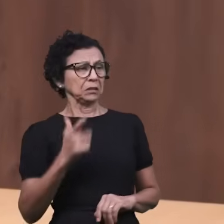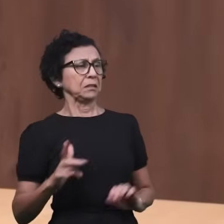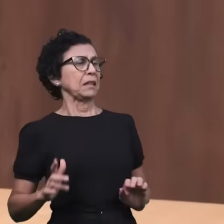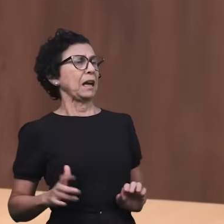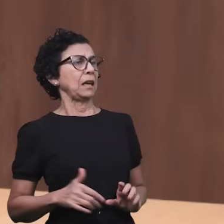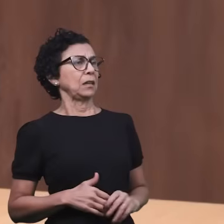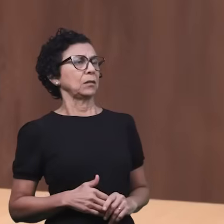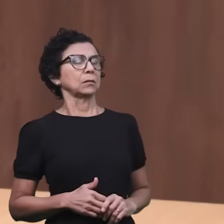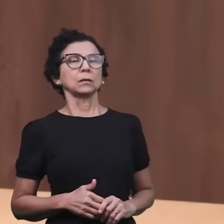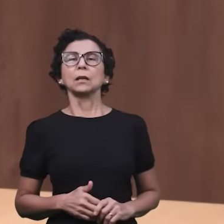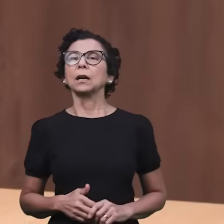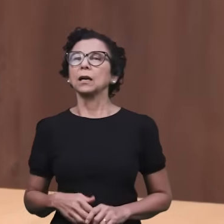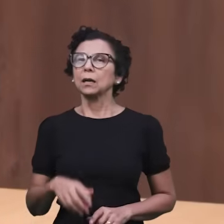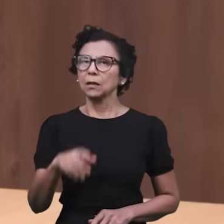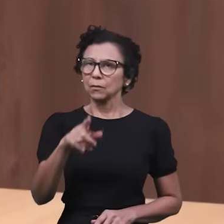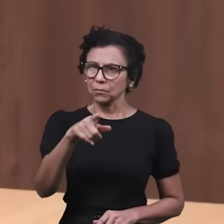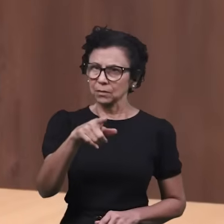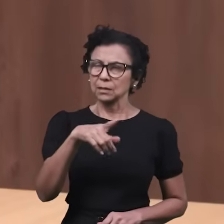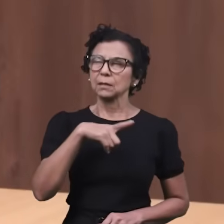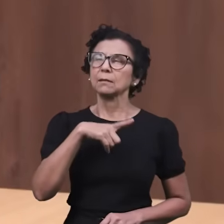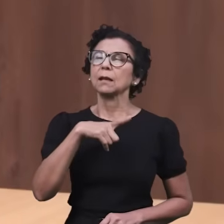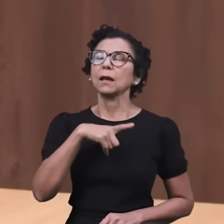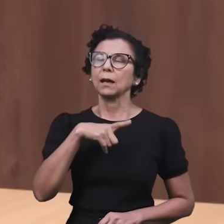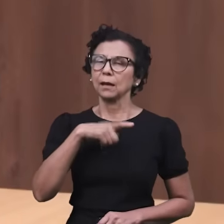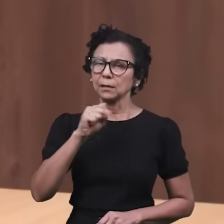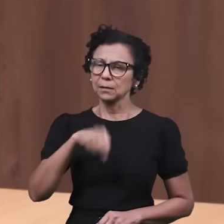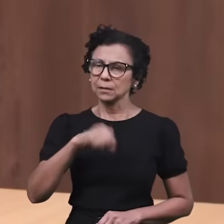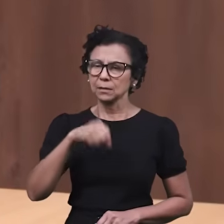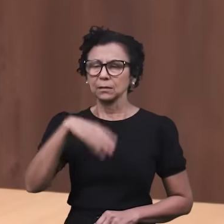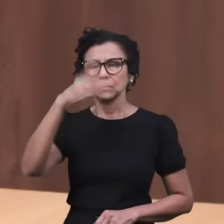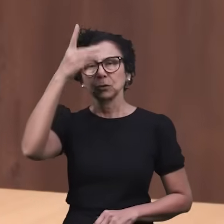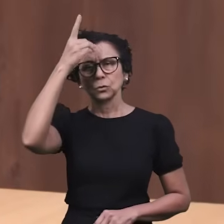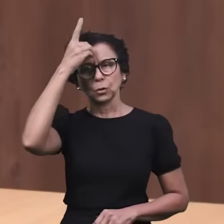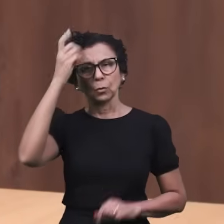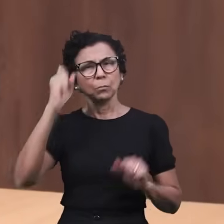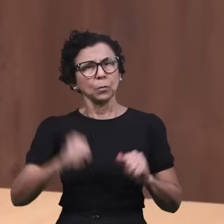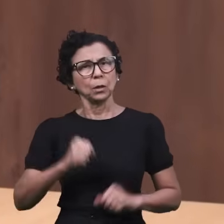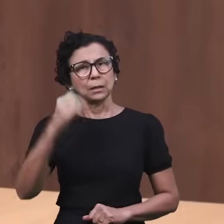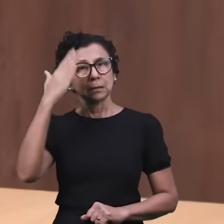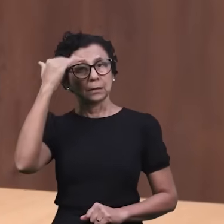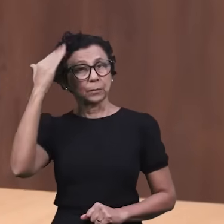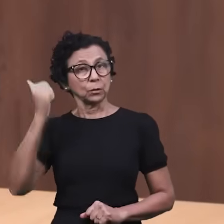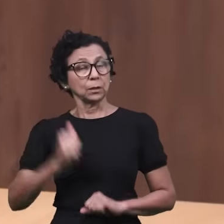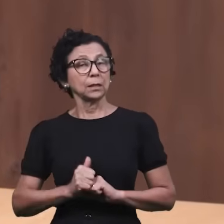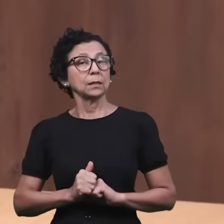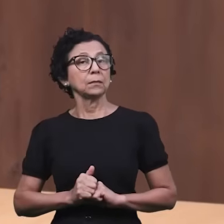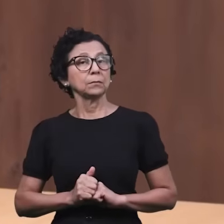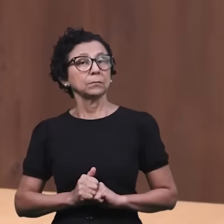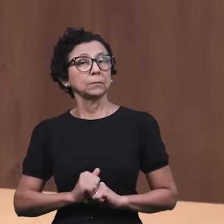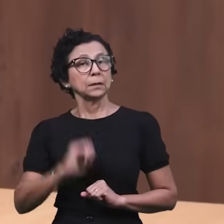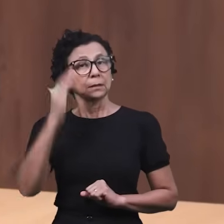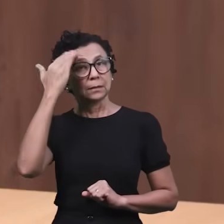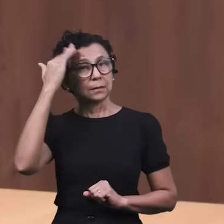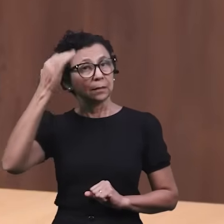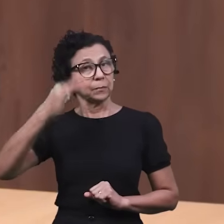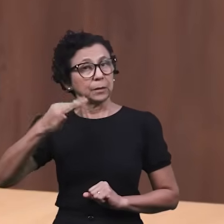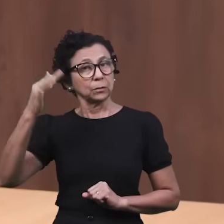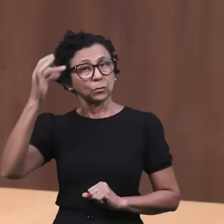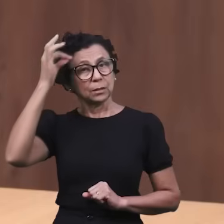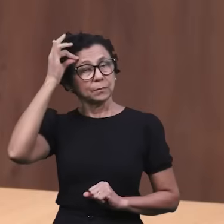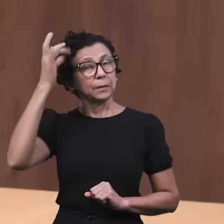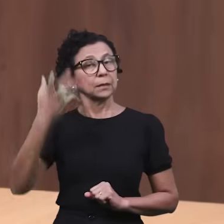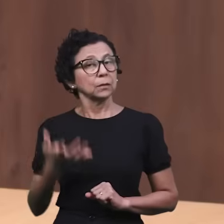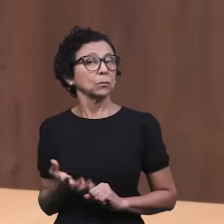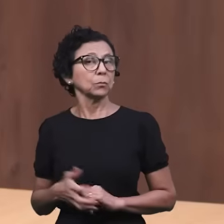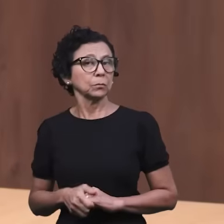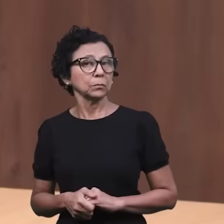ter discernimento, você pode ter sabedoria. Você, às vezes, você não tem um dom visível, mas tem um dom espiritual. E